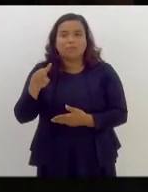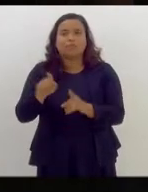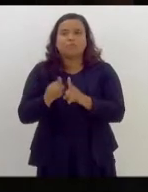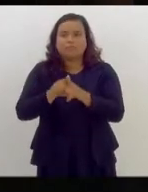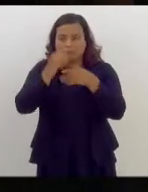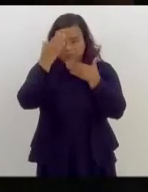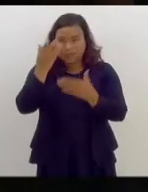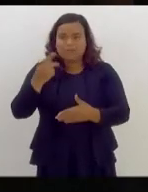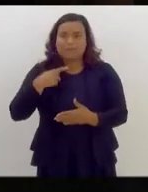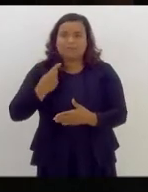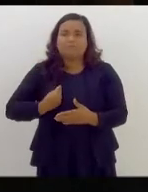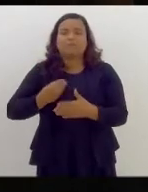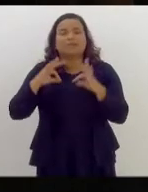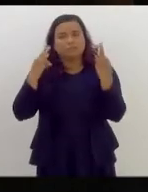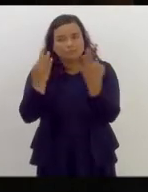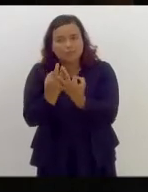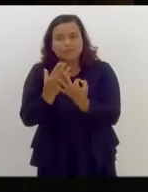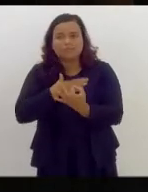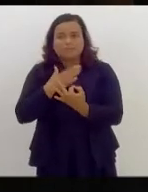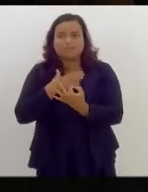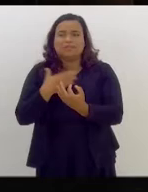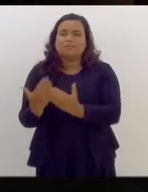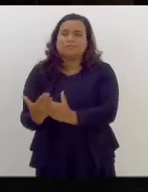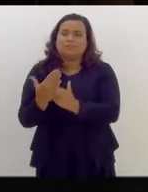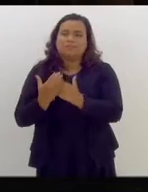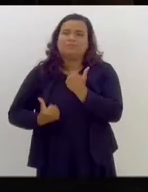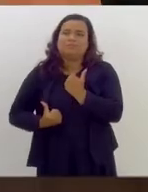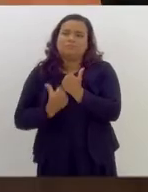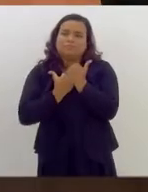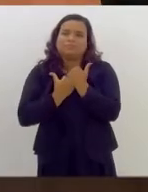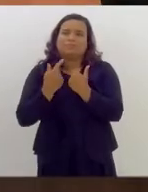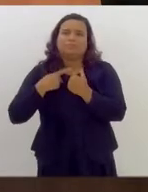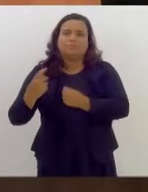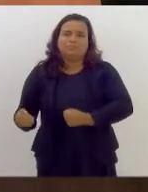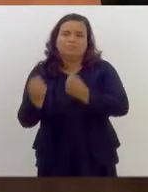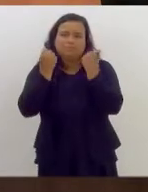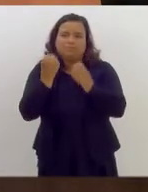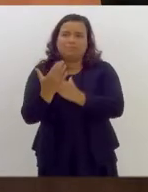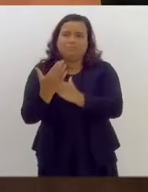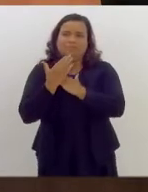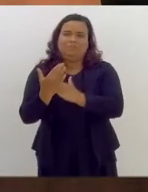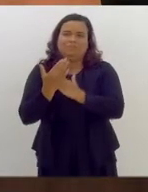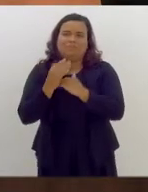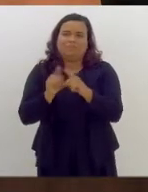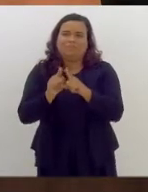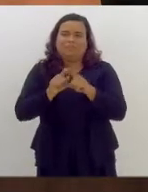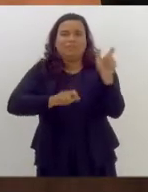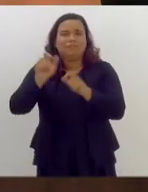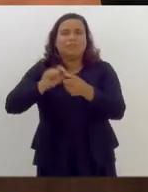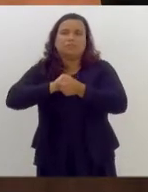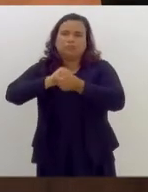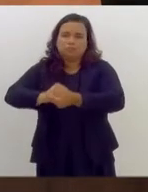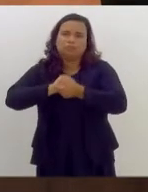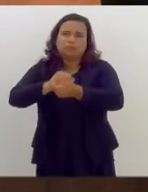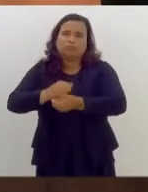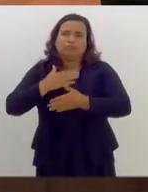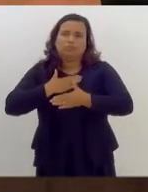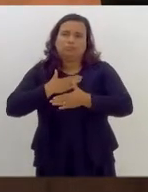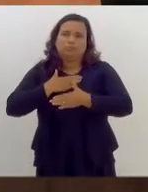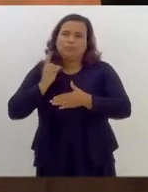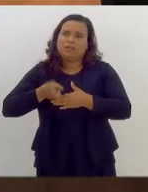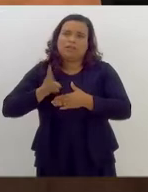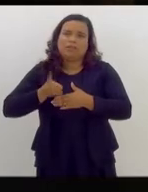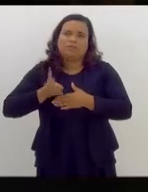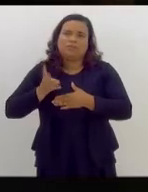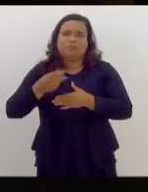minha família, que é a minha base, que é a minha força, que estão comigo em todos os momentos. Mas como